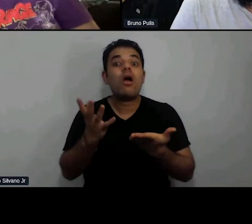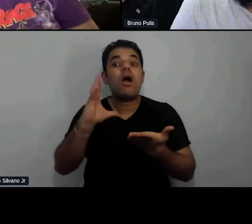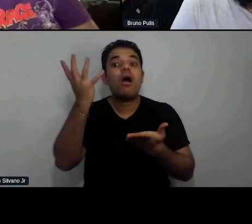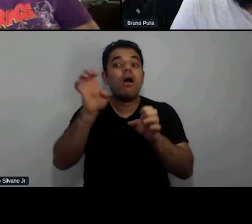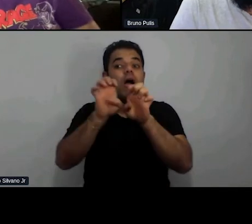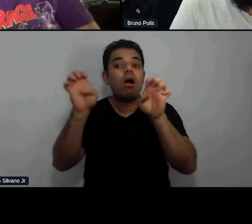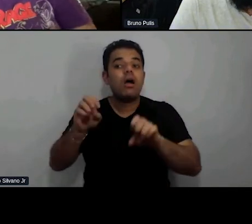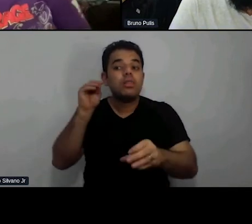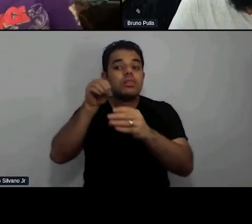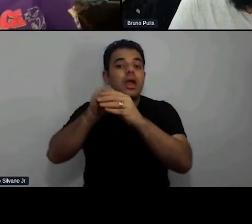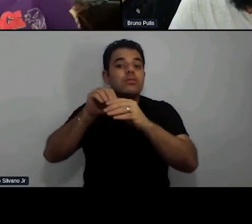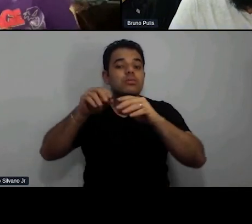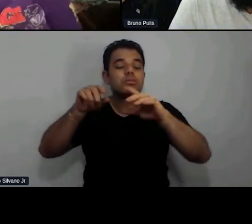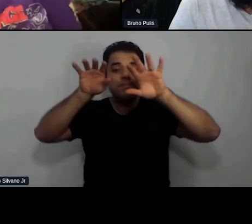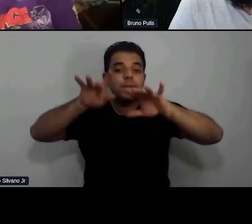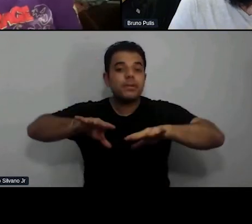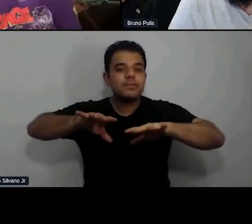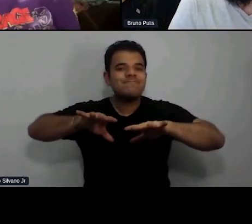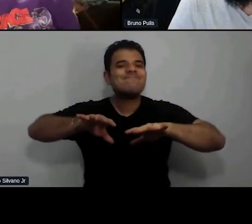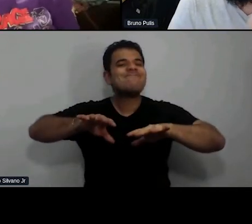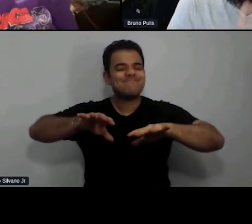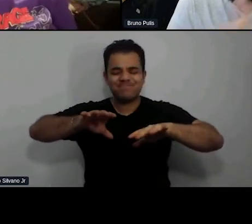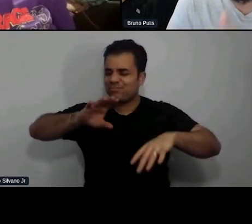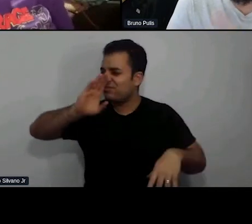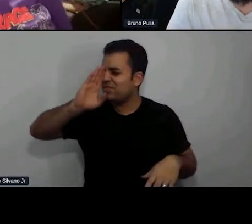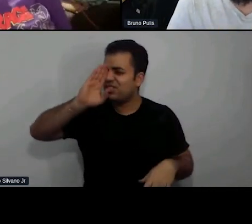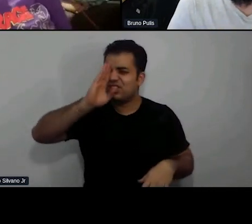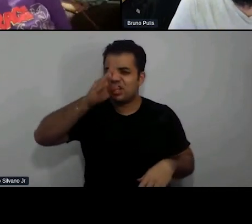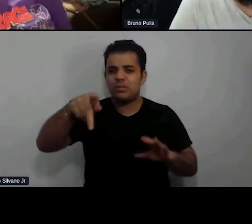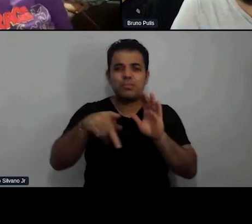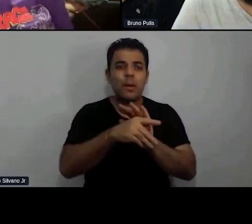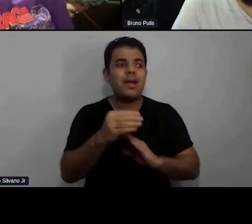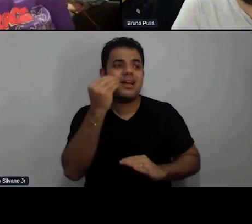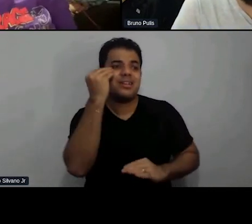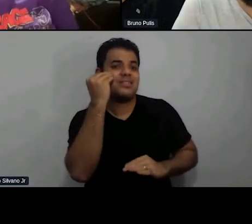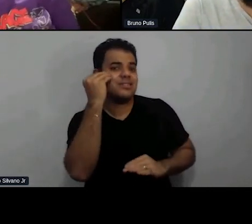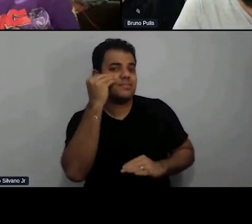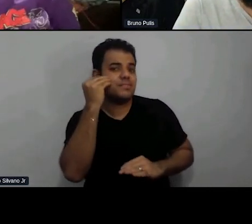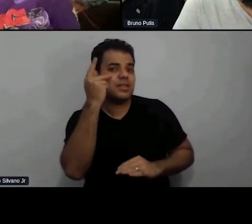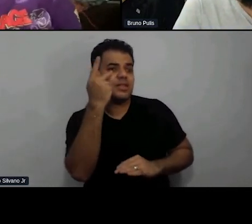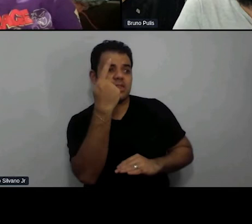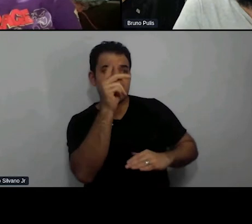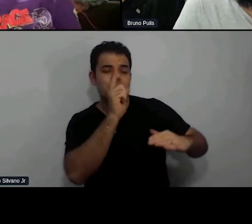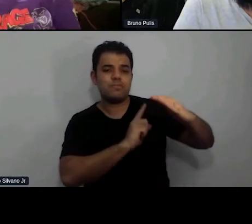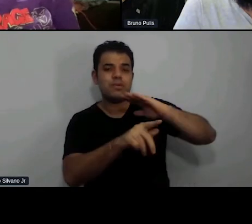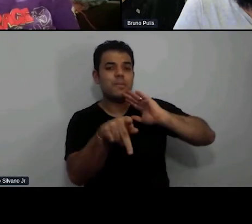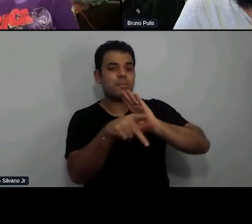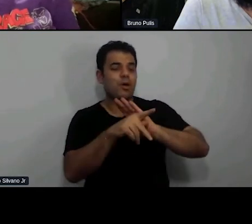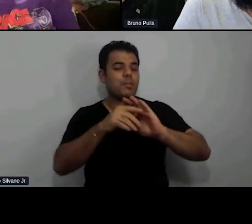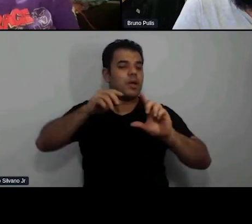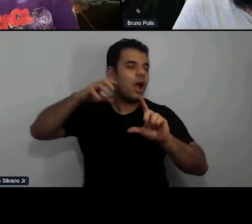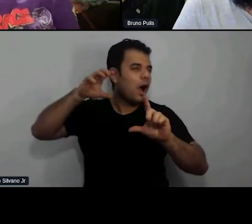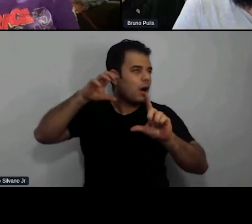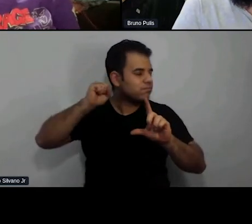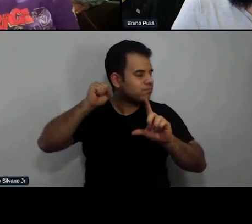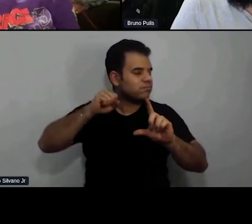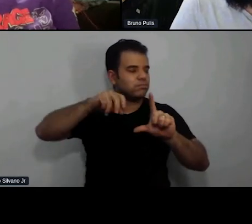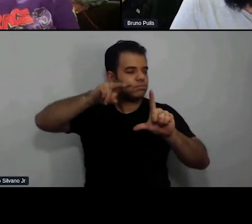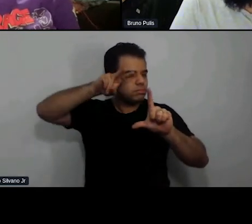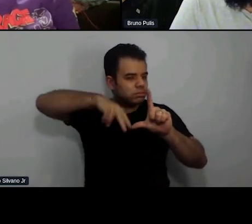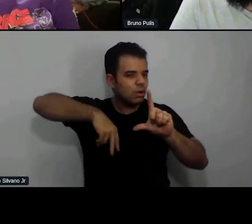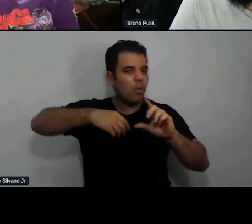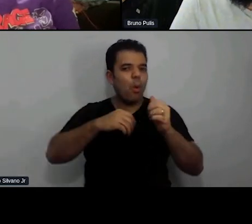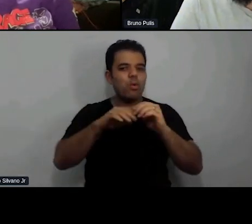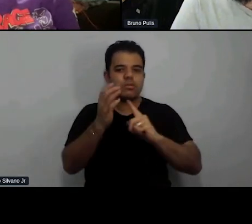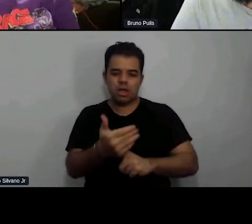quê? Vai afetar diretamente a experiência de quem pode utilizar uma tecnologia assistiva. Existe até